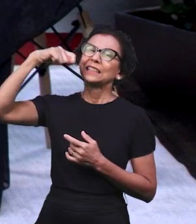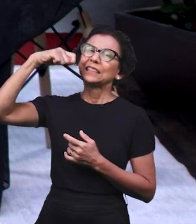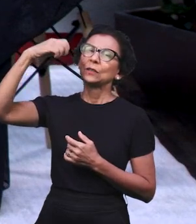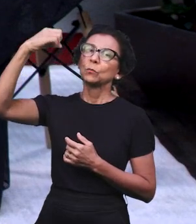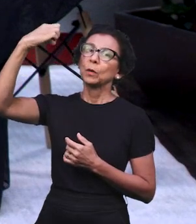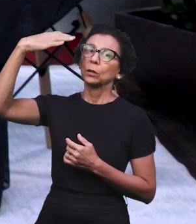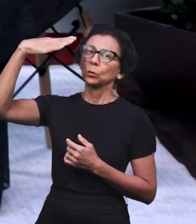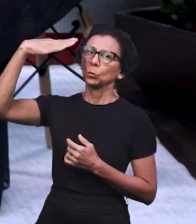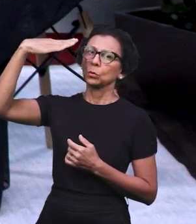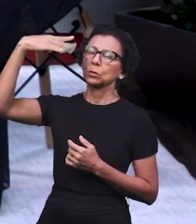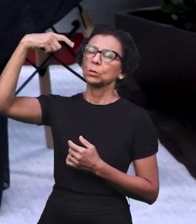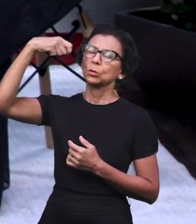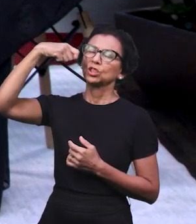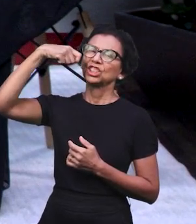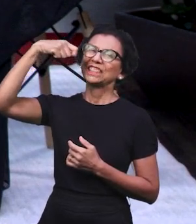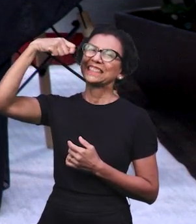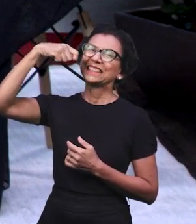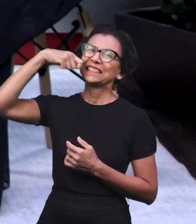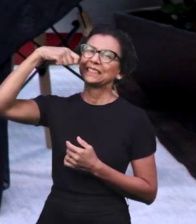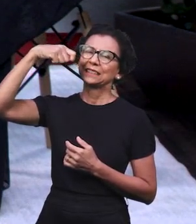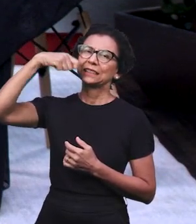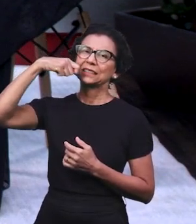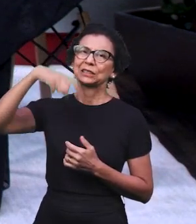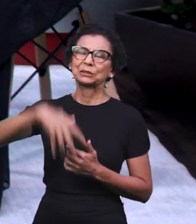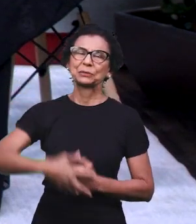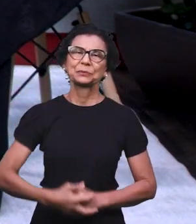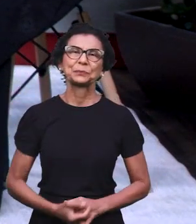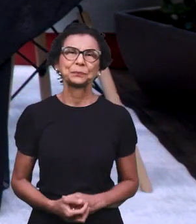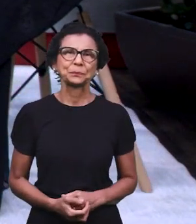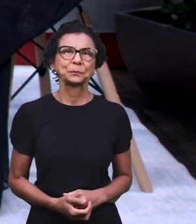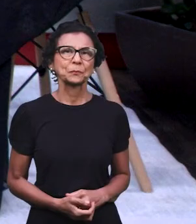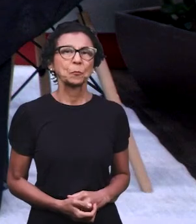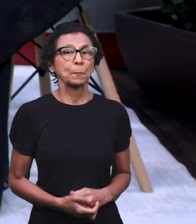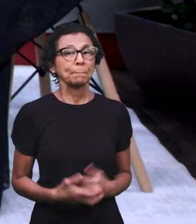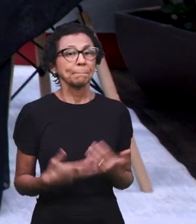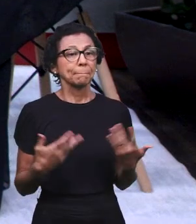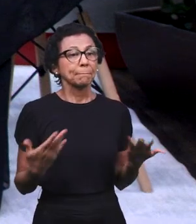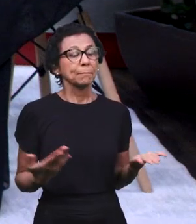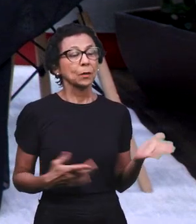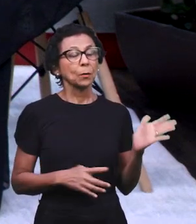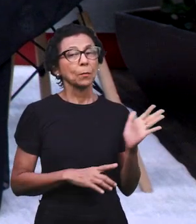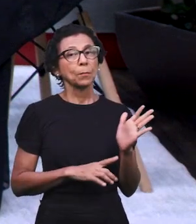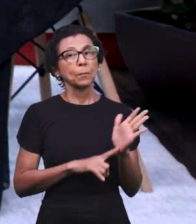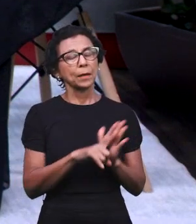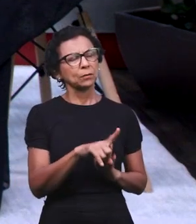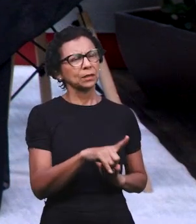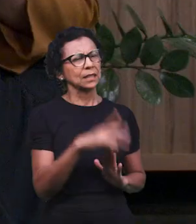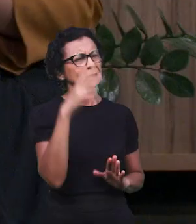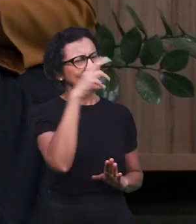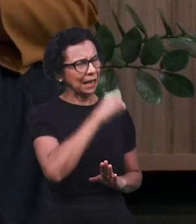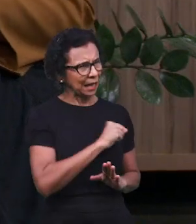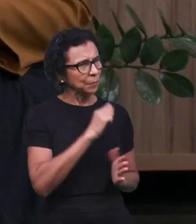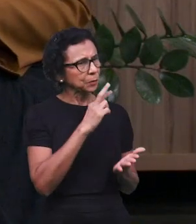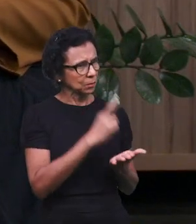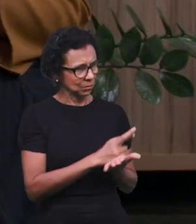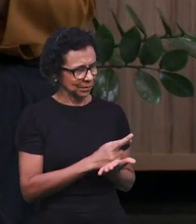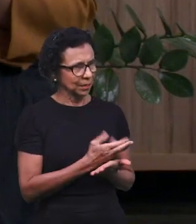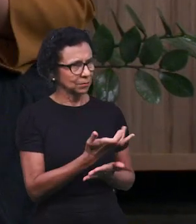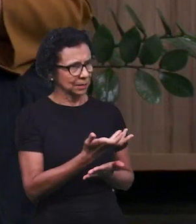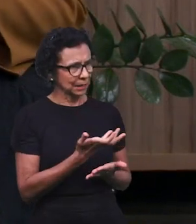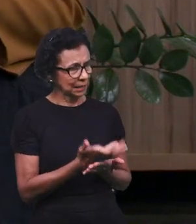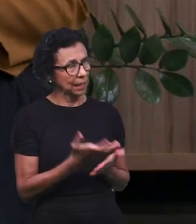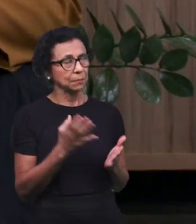ele deseja tratar naquele momento. Então, se ele precisa de um resultado muito rápido, às vezes está se preparando para um casamento, né,